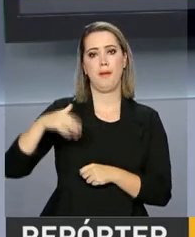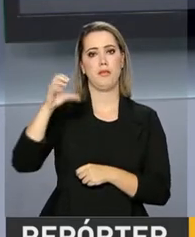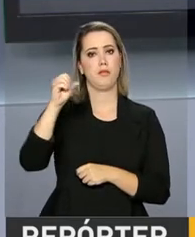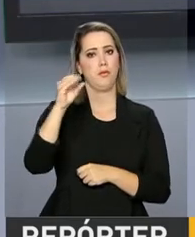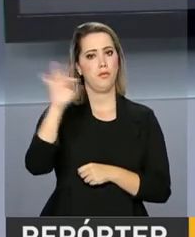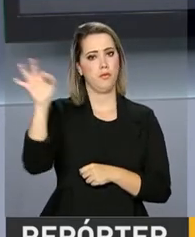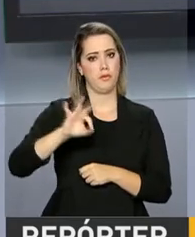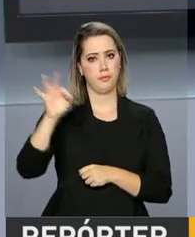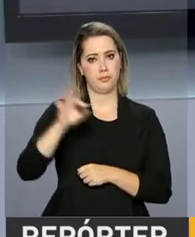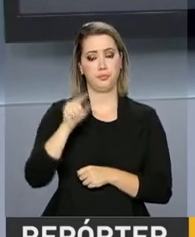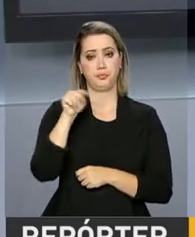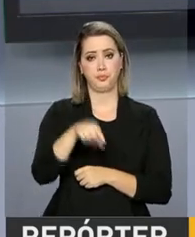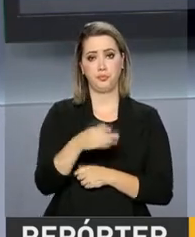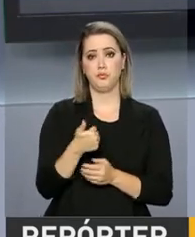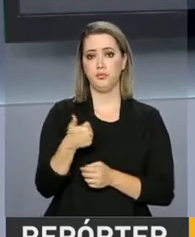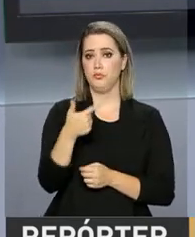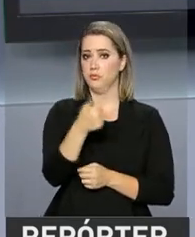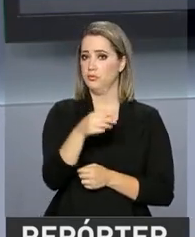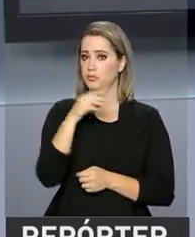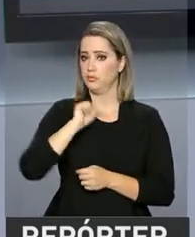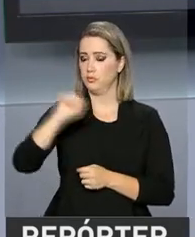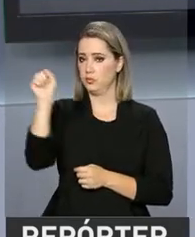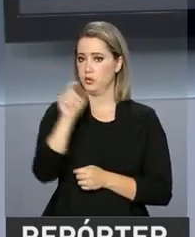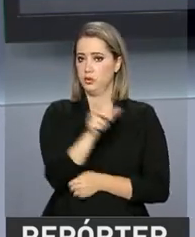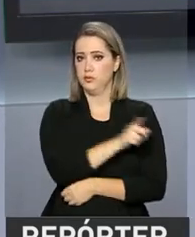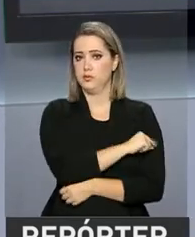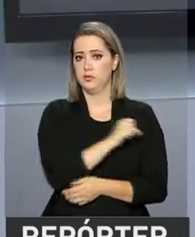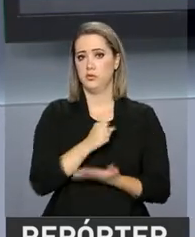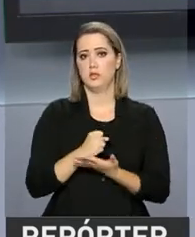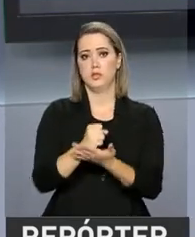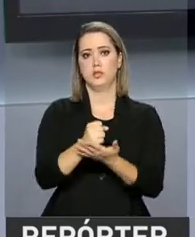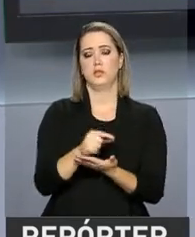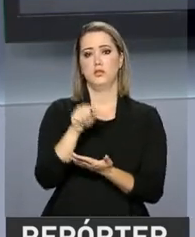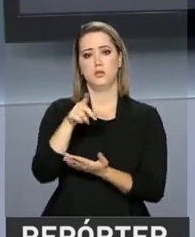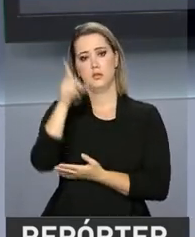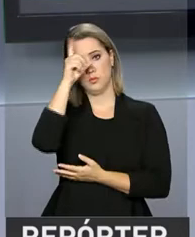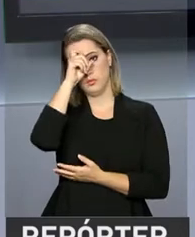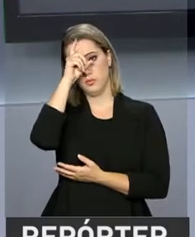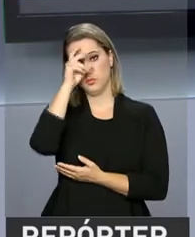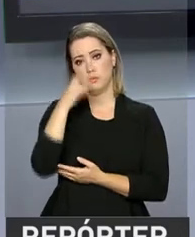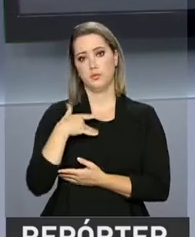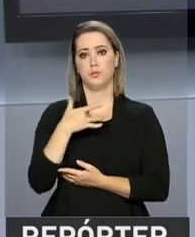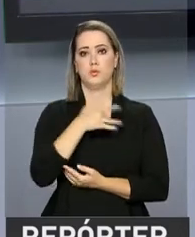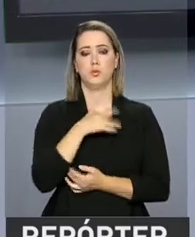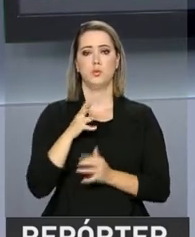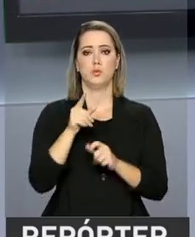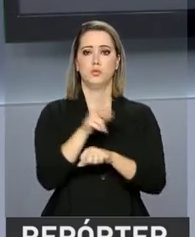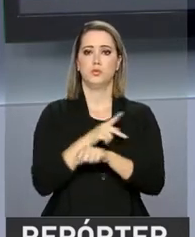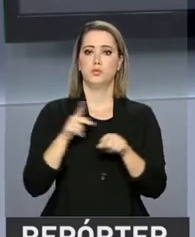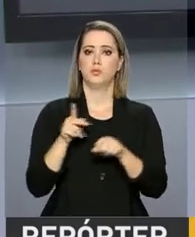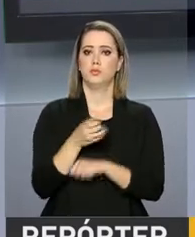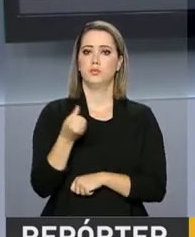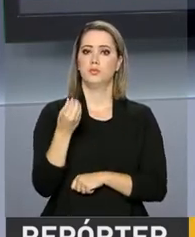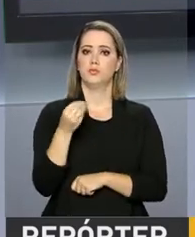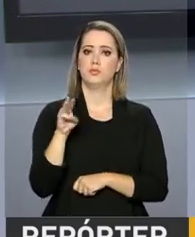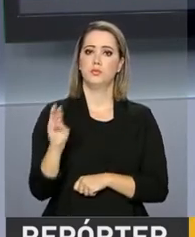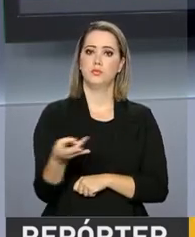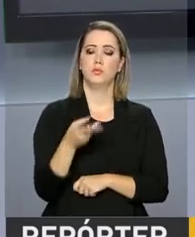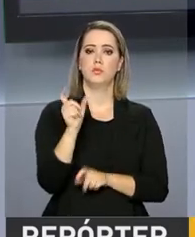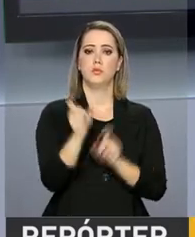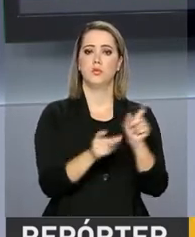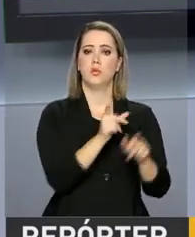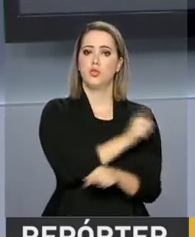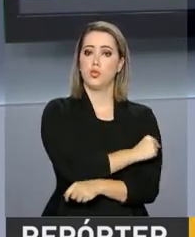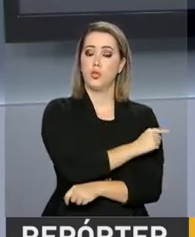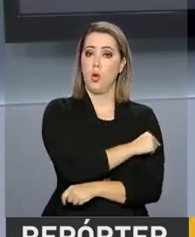90% desde o dia 17 de abril a vacina está disponível nos postos de saúde de todo o país 60